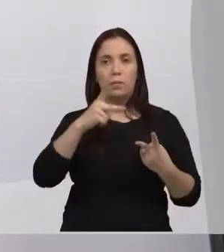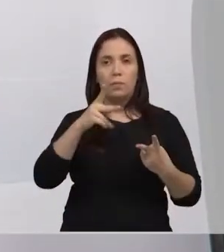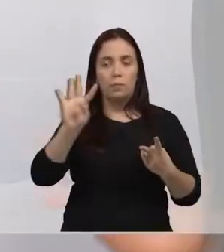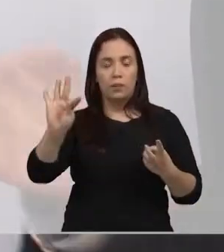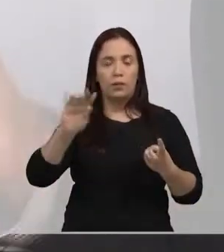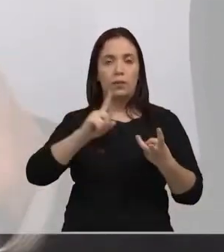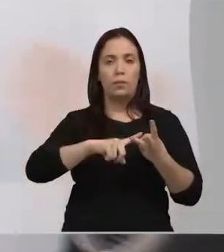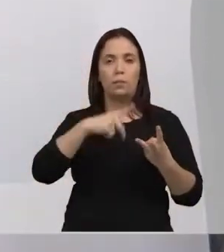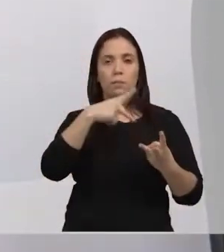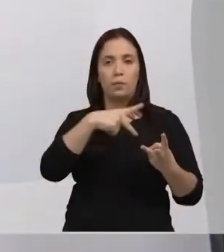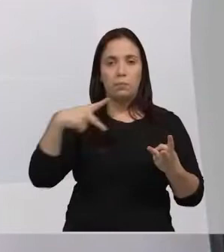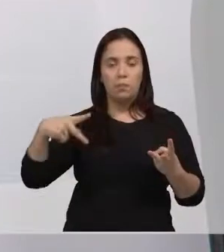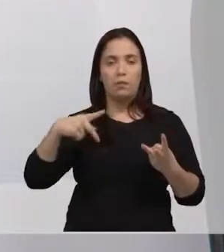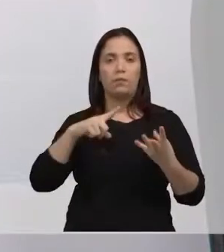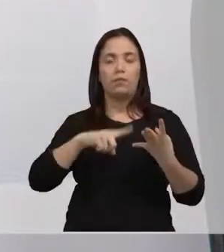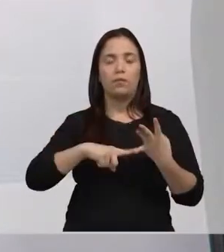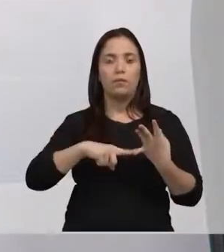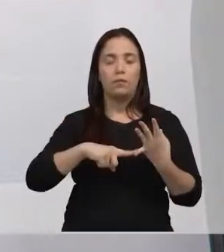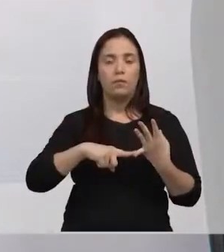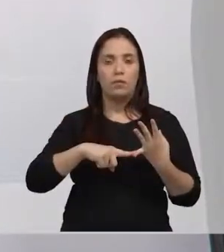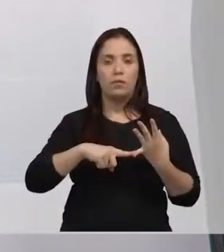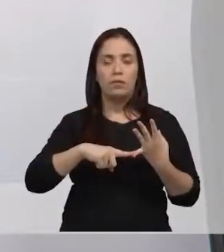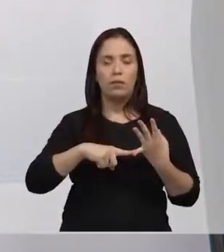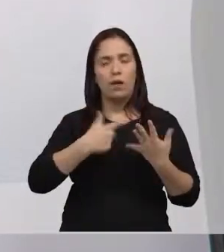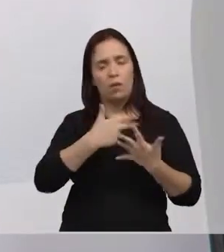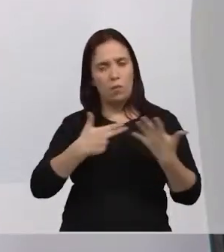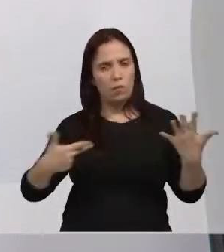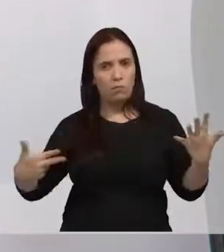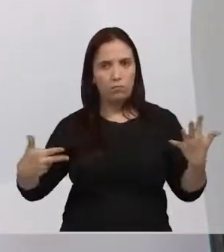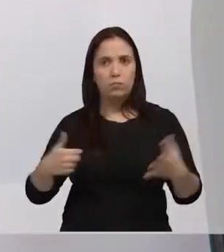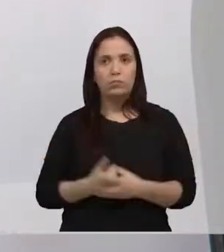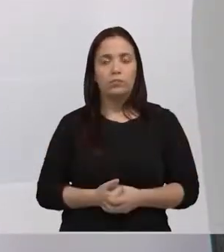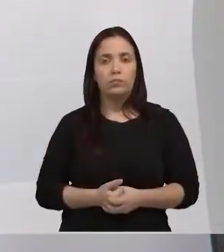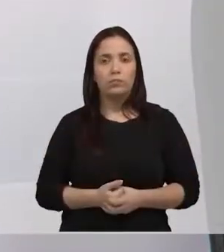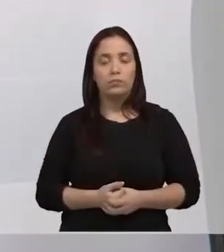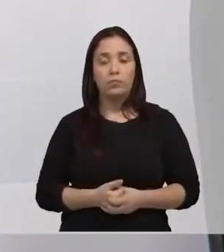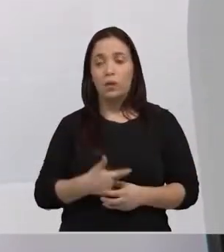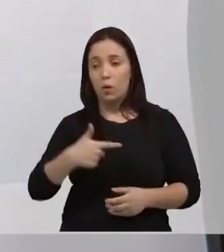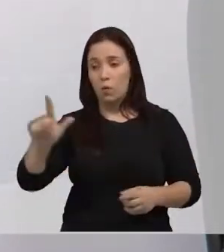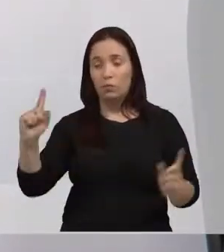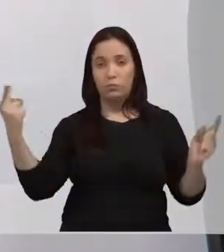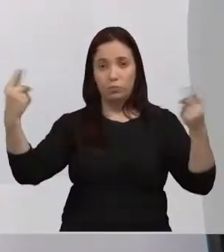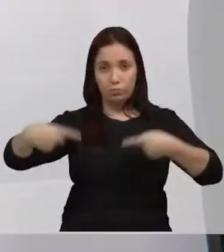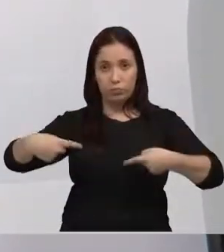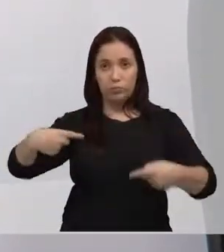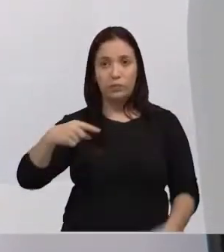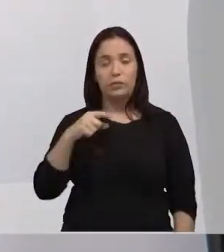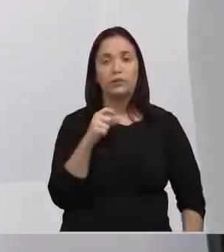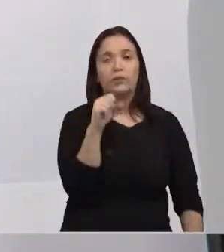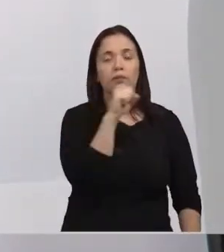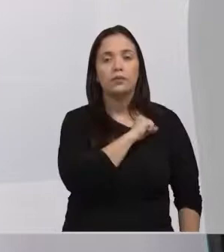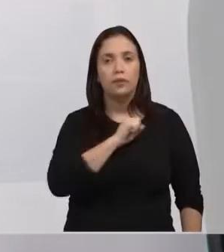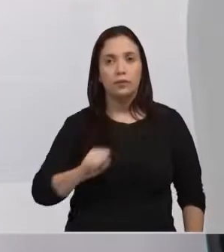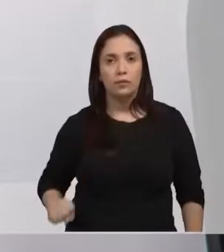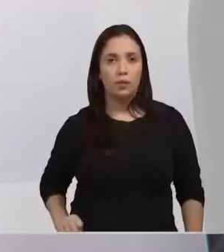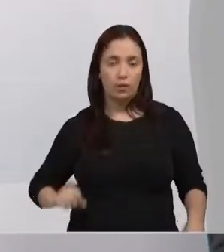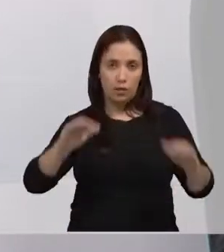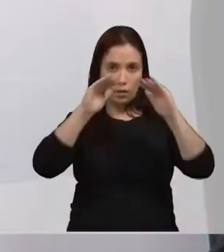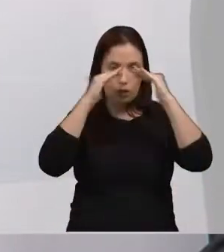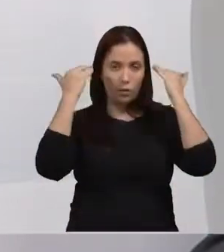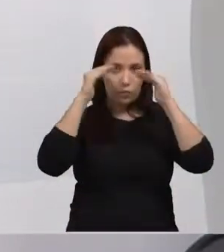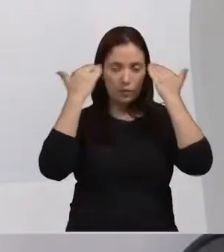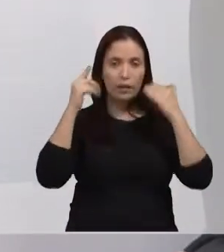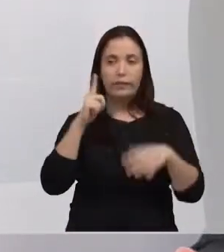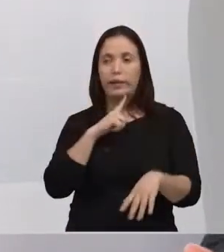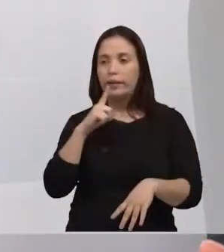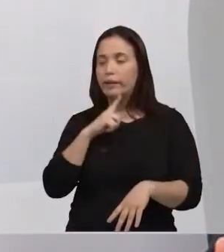PT, PP, entre outros partidos. Do outro lado, você tem o senador Eunício de Oliveira